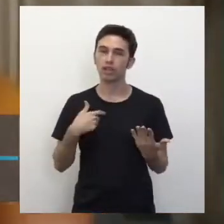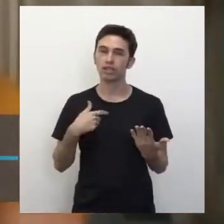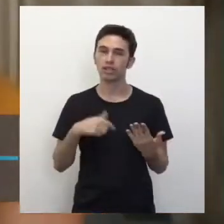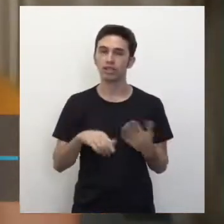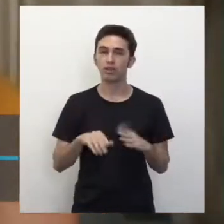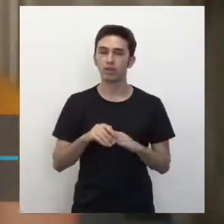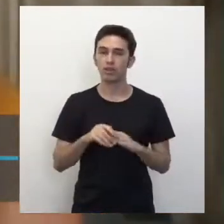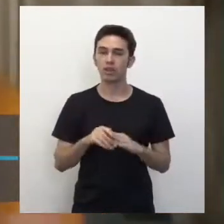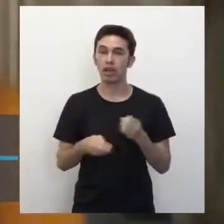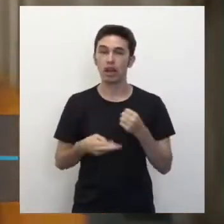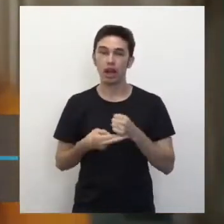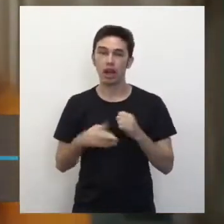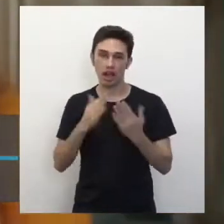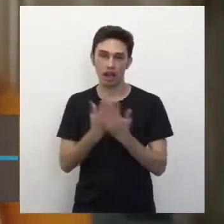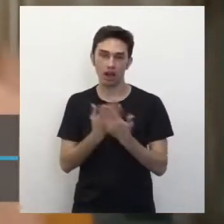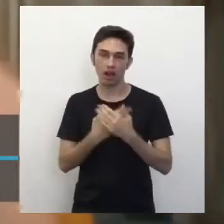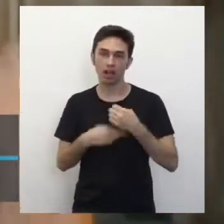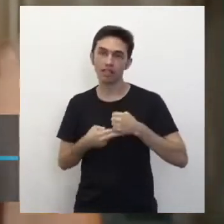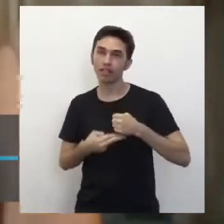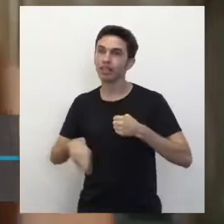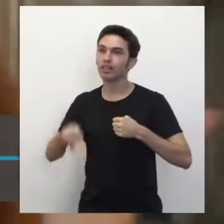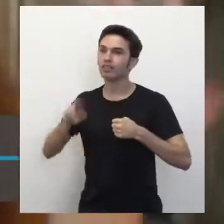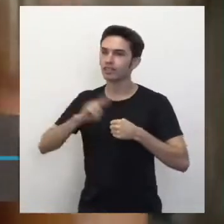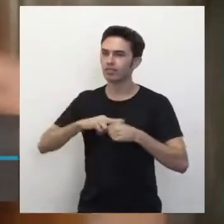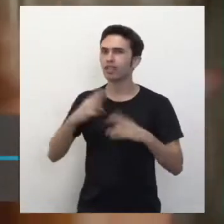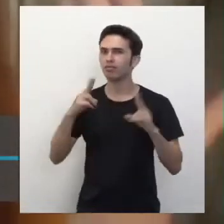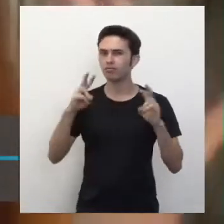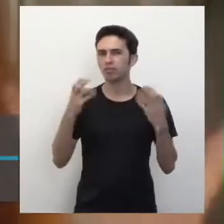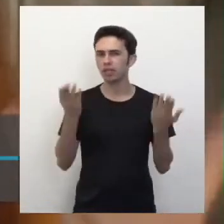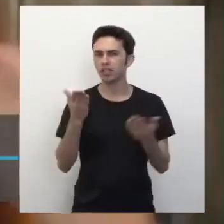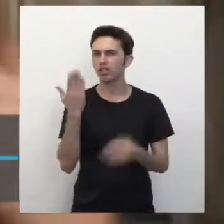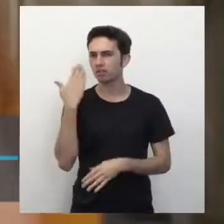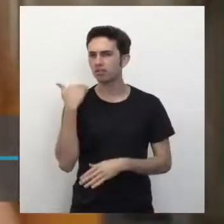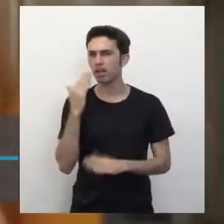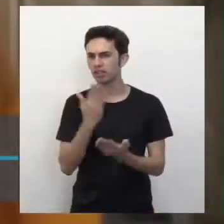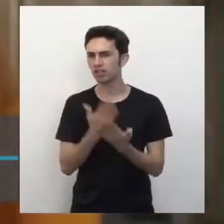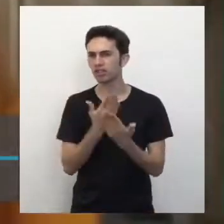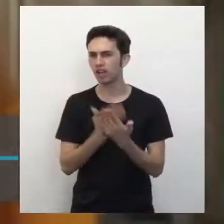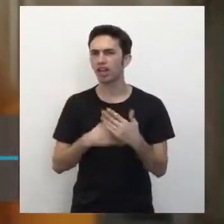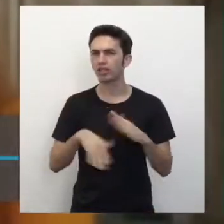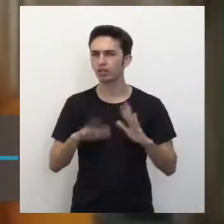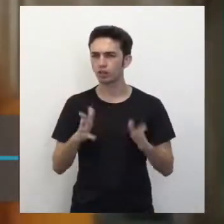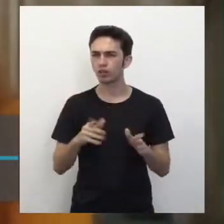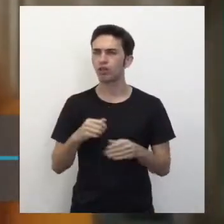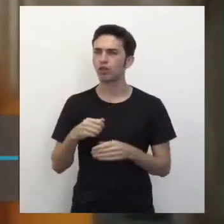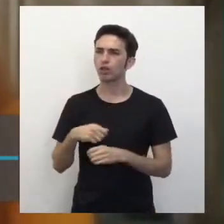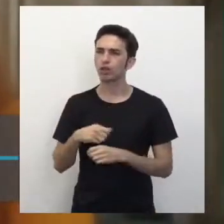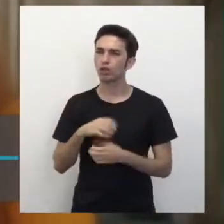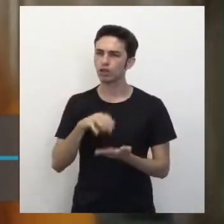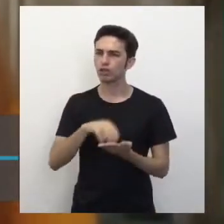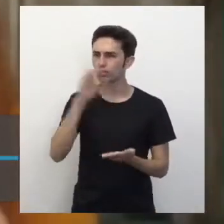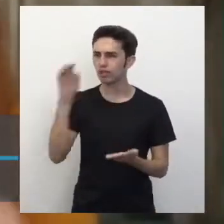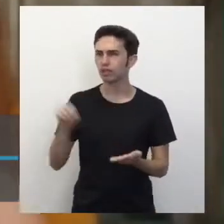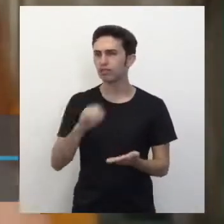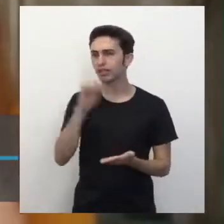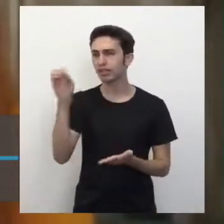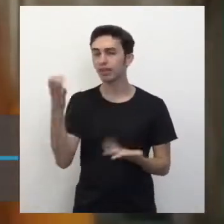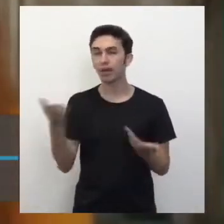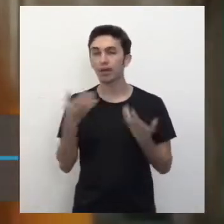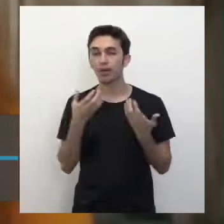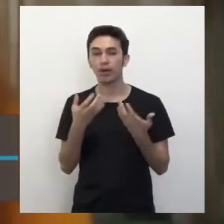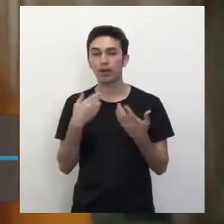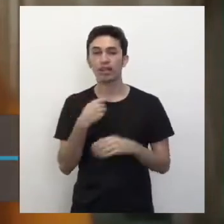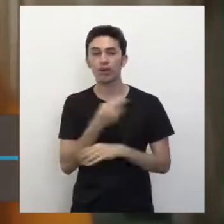de revisão, este é um tema do qual nós já viemos tratando ao longo das aulas no Centro de Mídias, eu quero